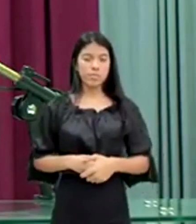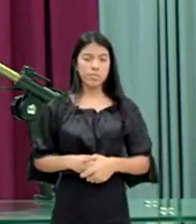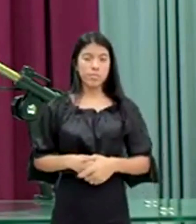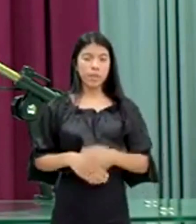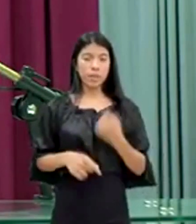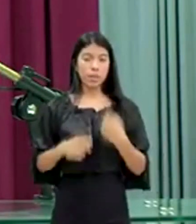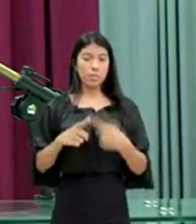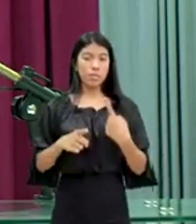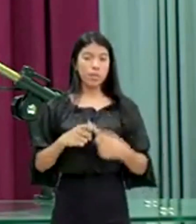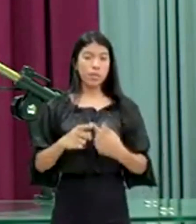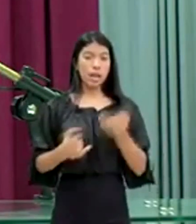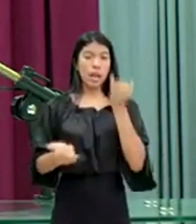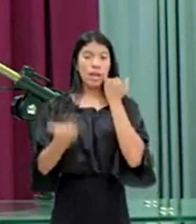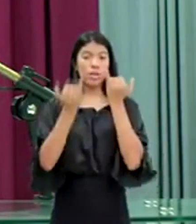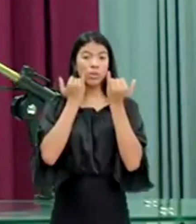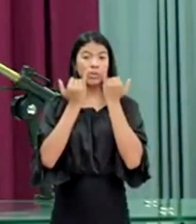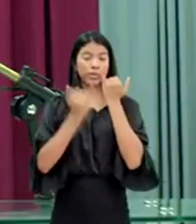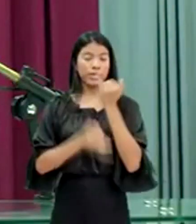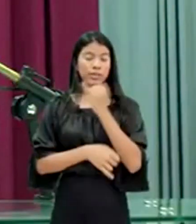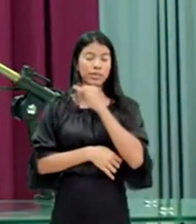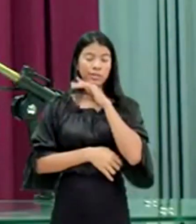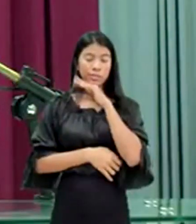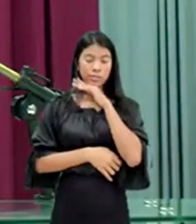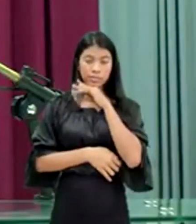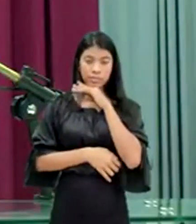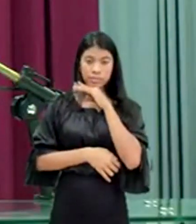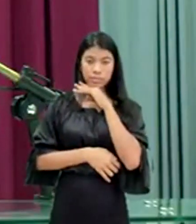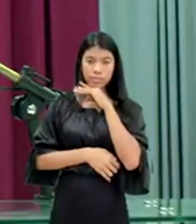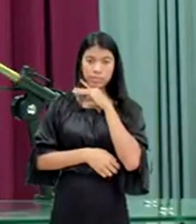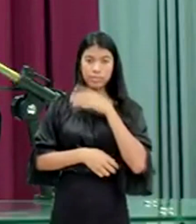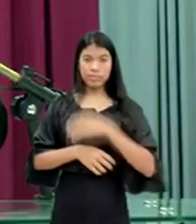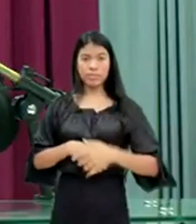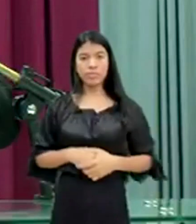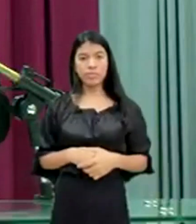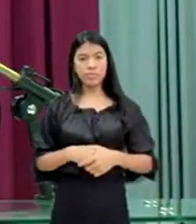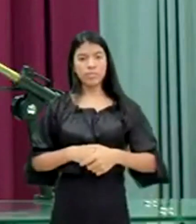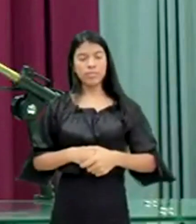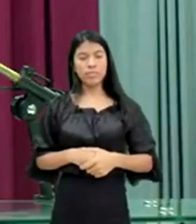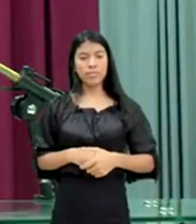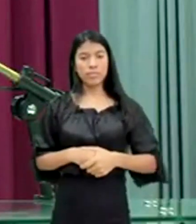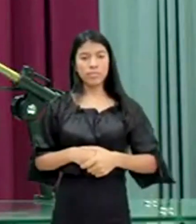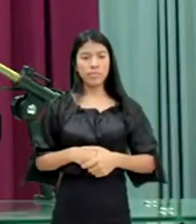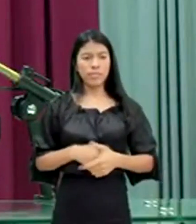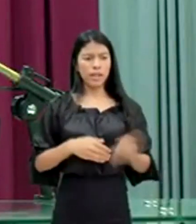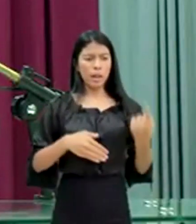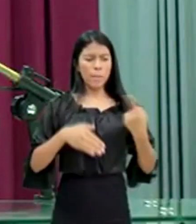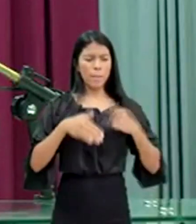Porque as notícias ruins, parece que elas impregnam.